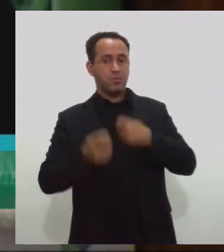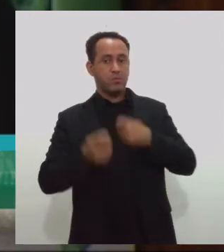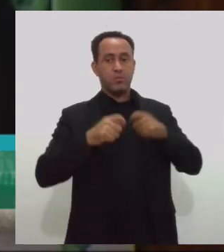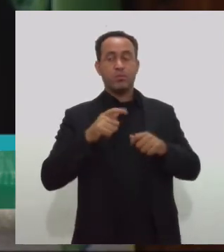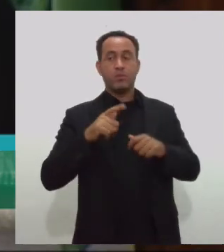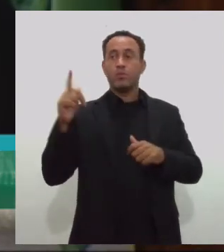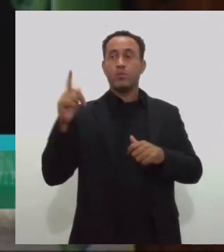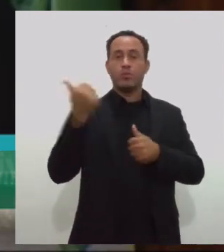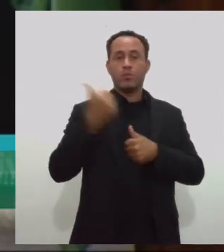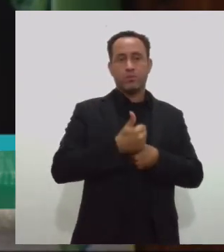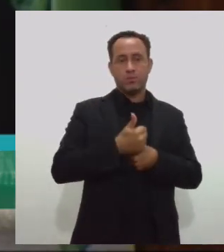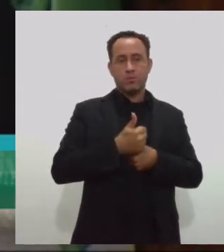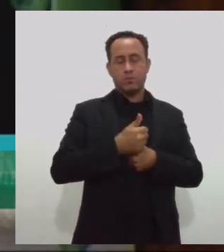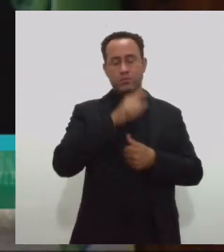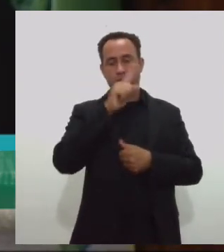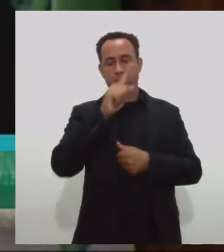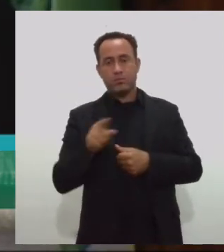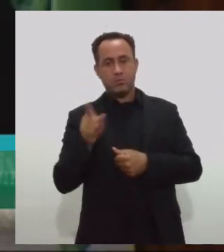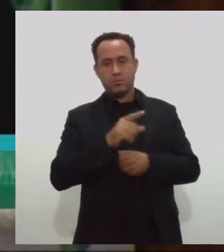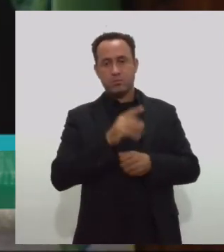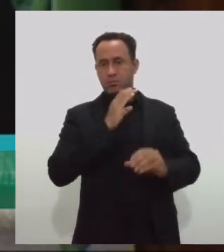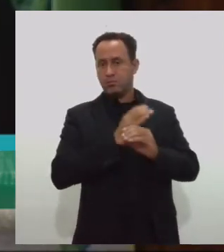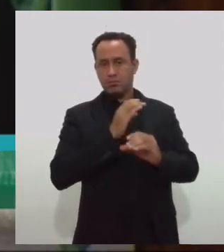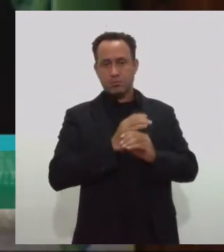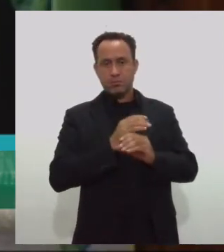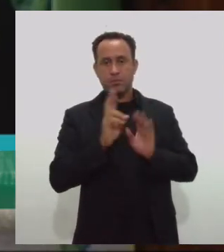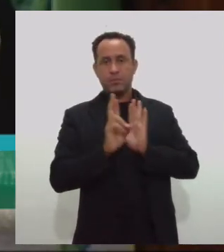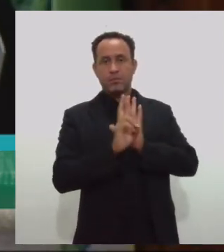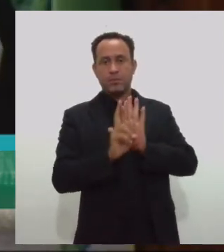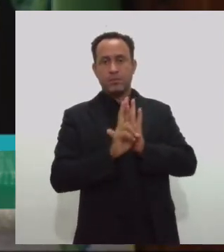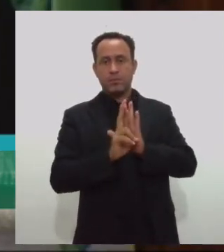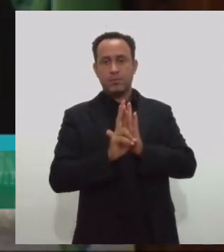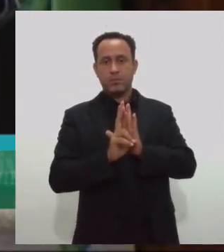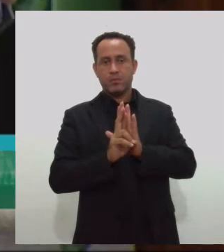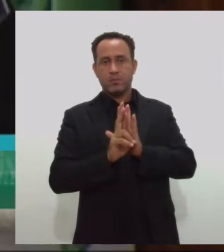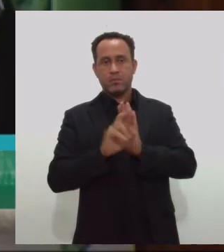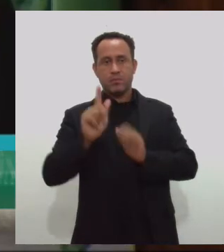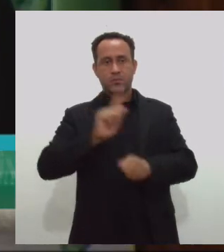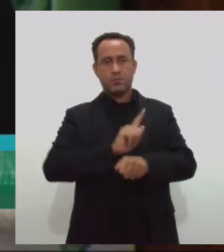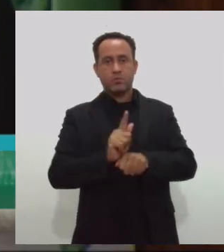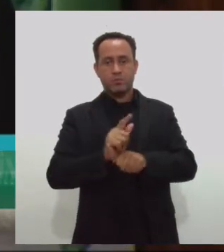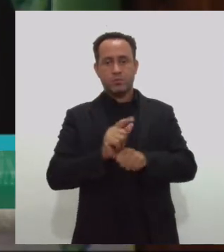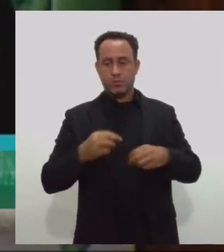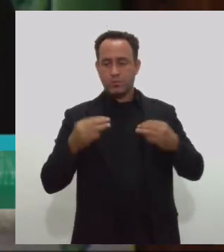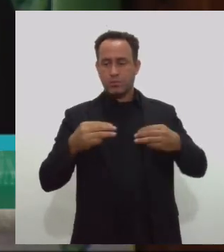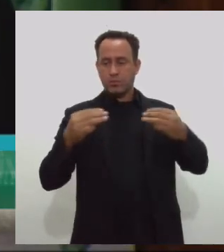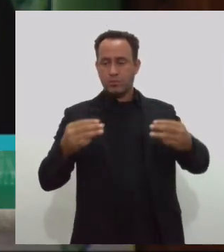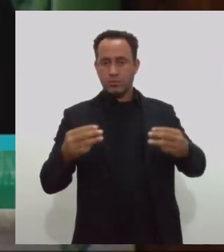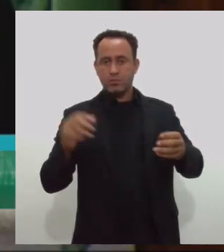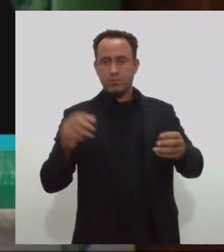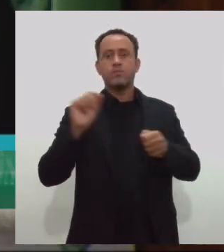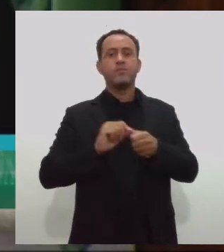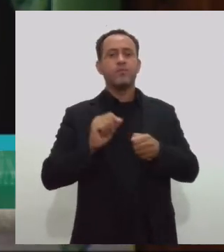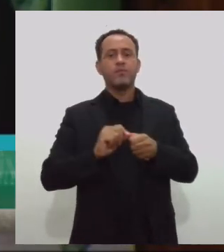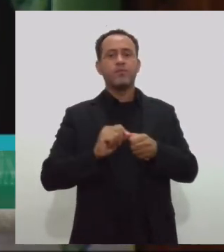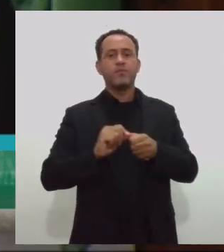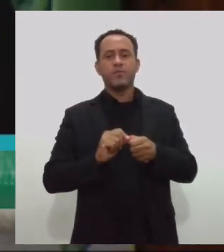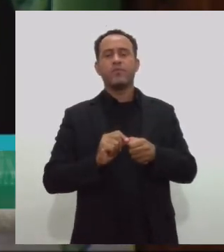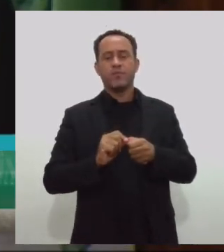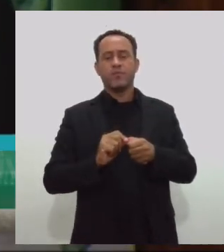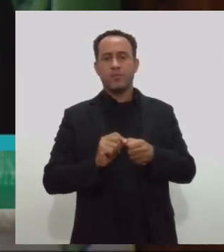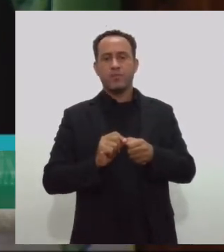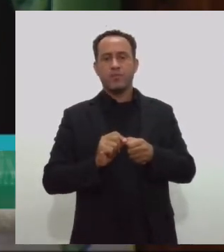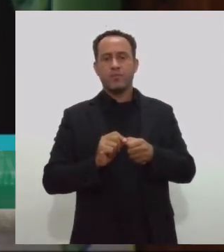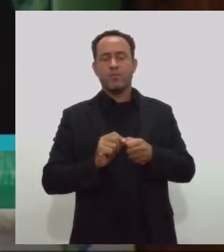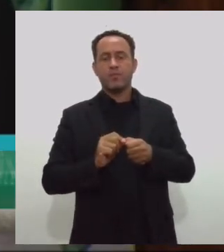não impede que ele represente aquele gestor anterior no Ministério Público, que fará uma peneira e dirá